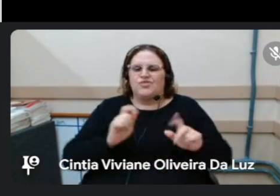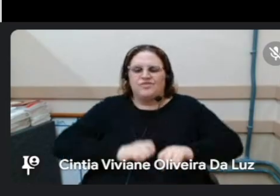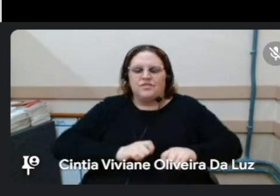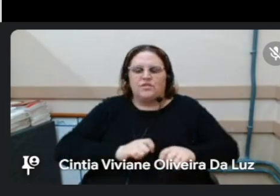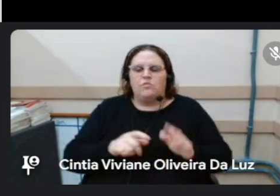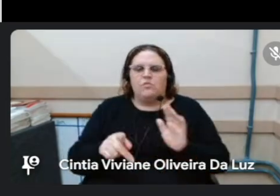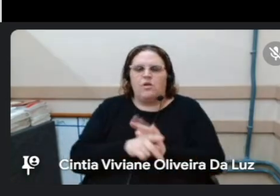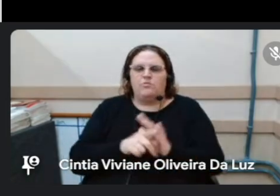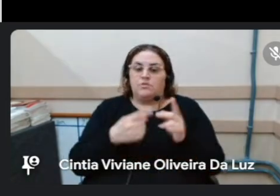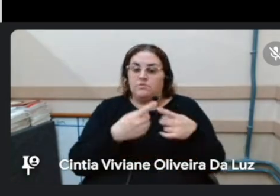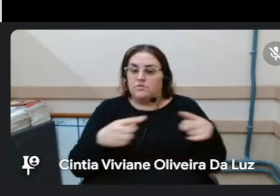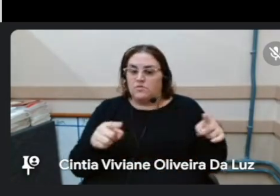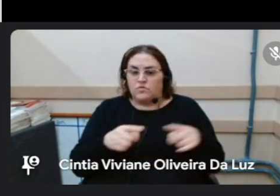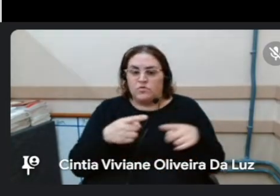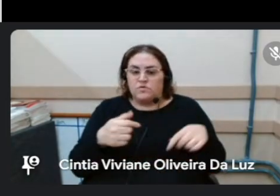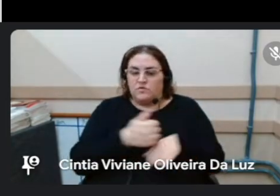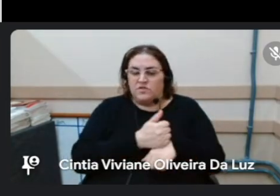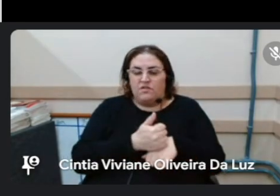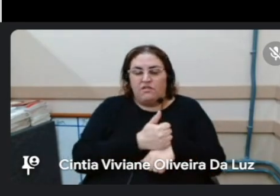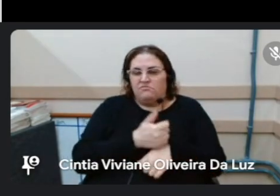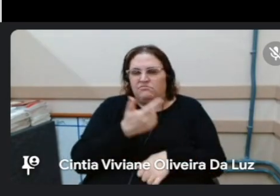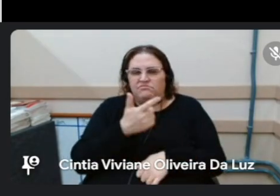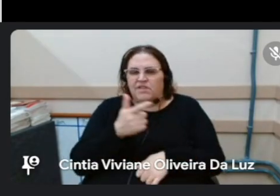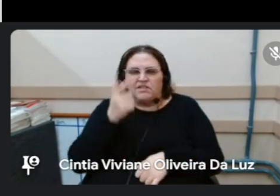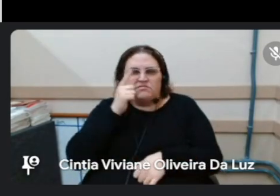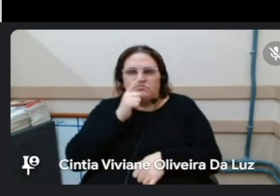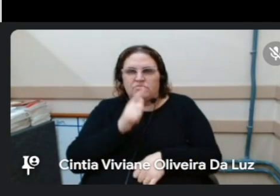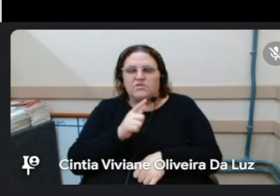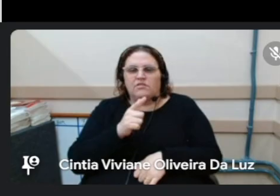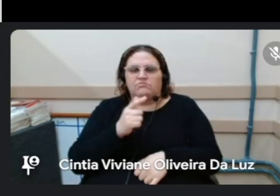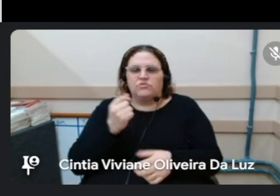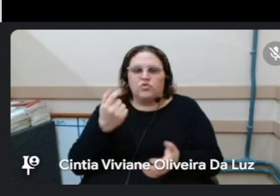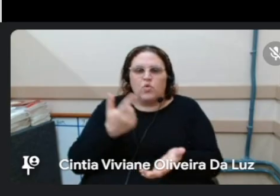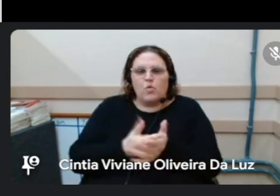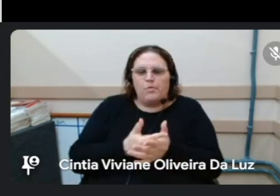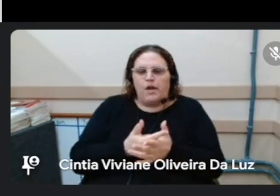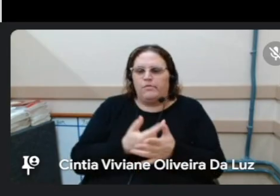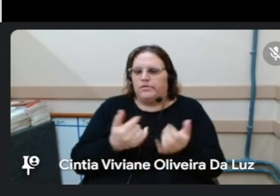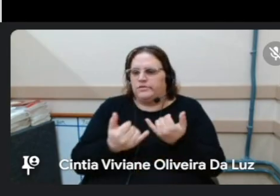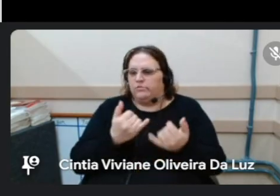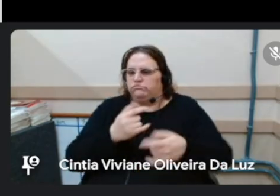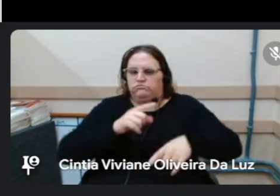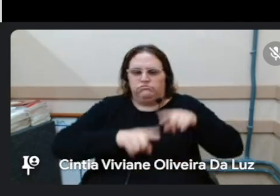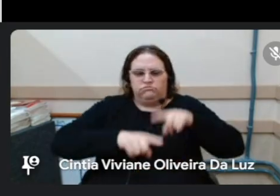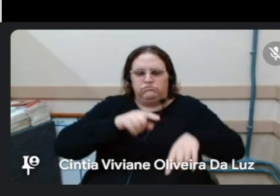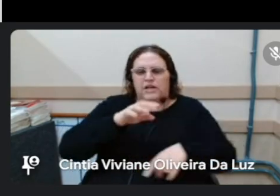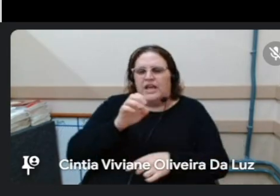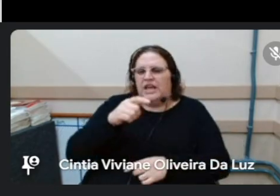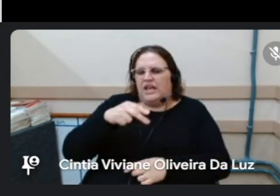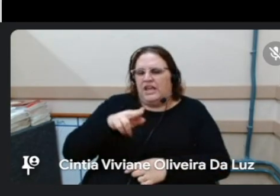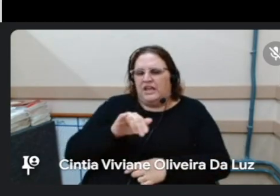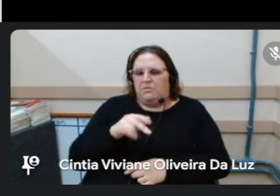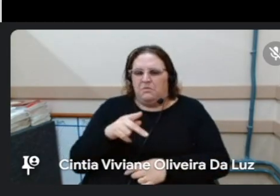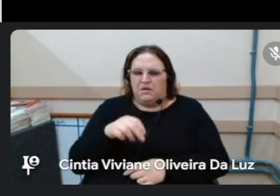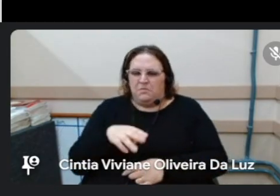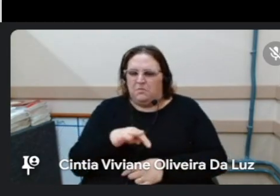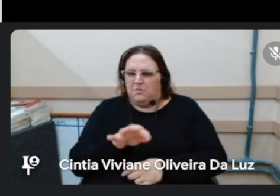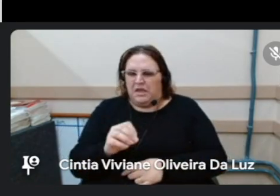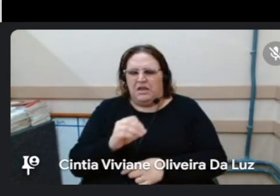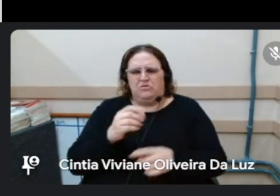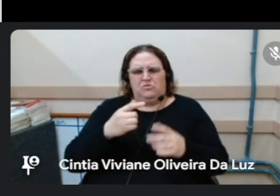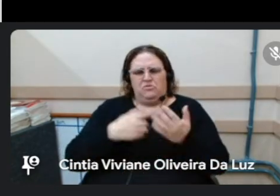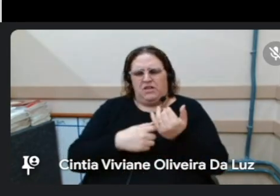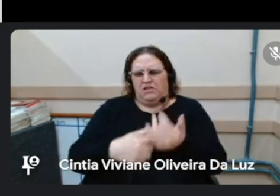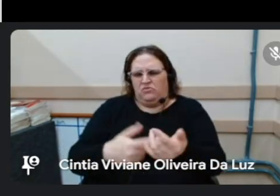possibilidade de adquirir equipamento de adquirir eh todas essas tecnologias muito embora haja uma